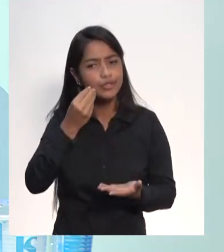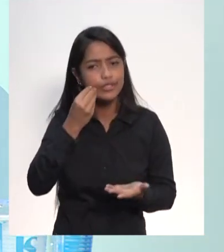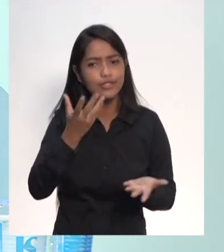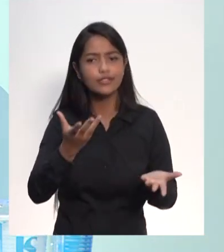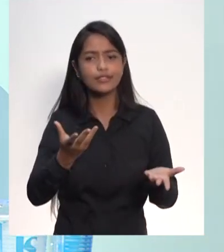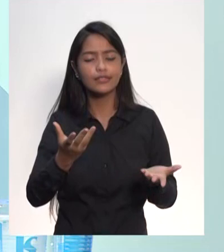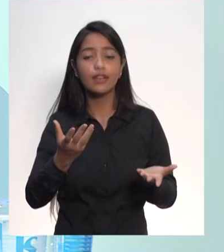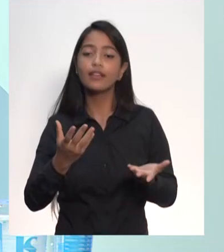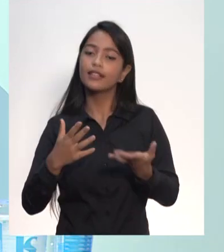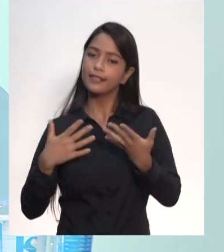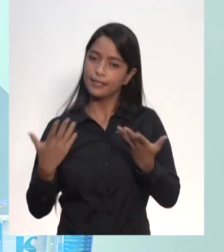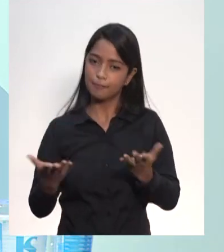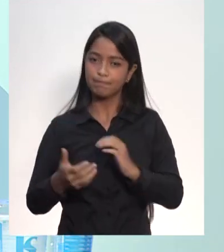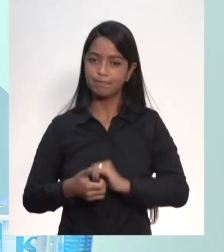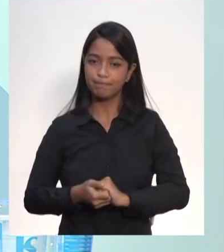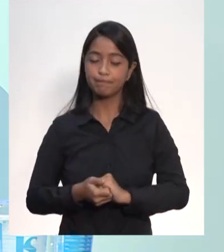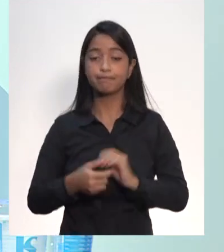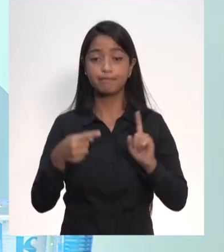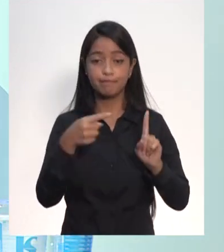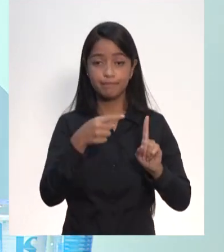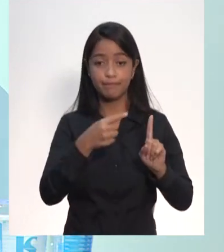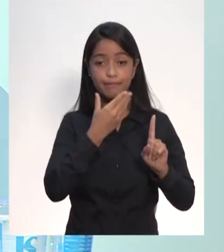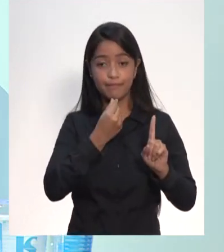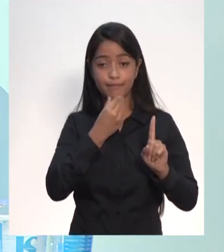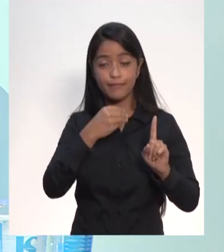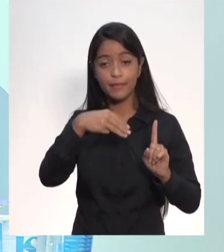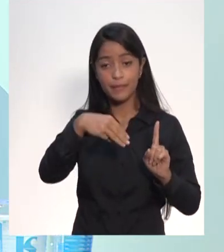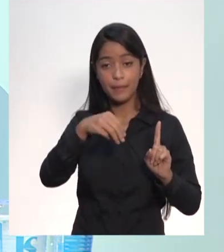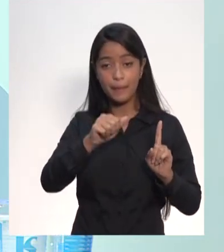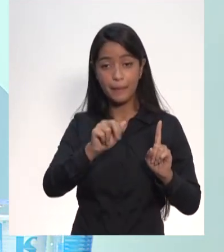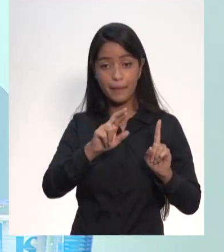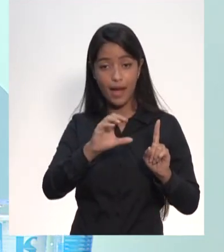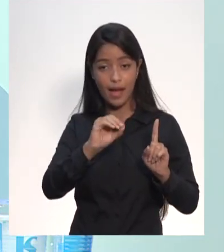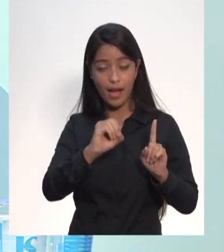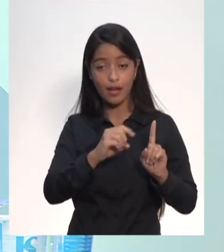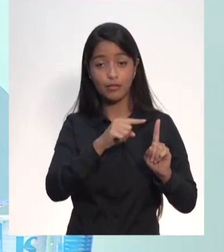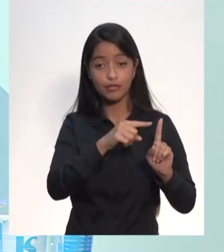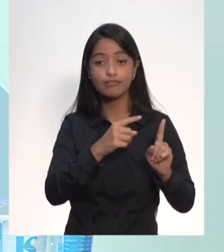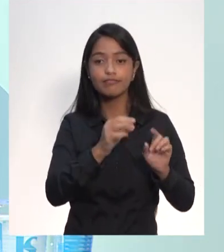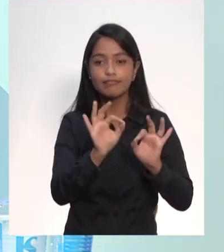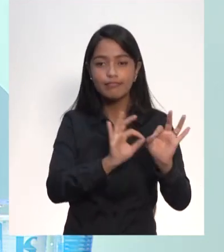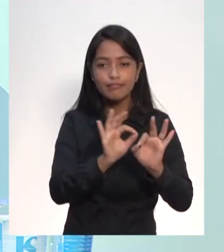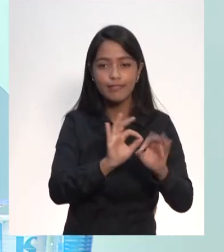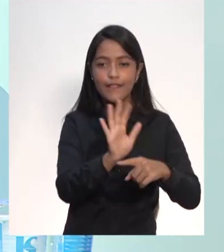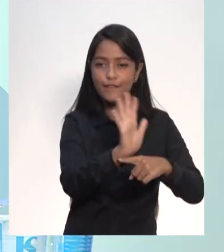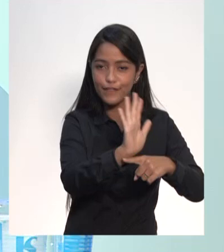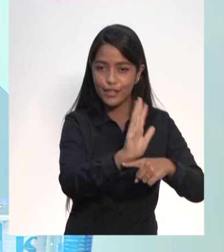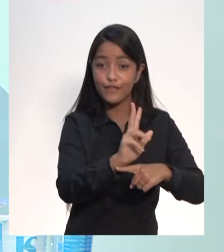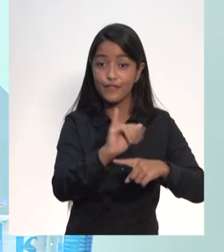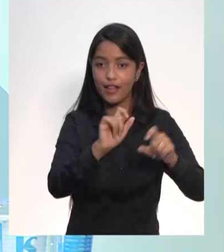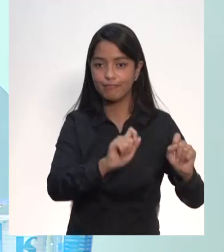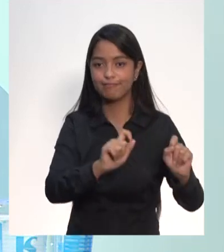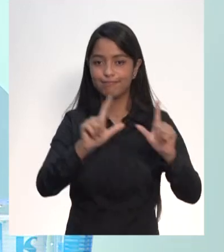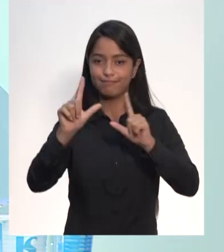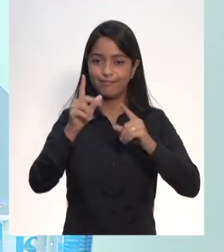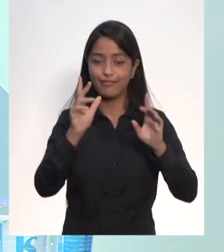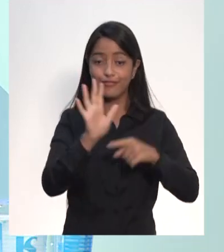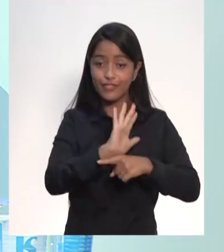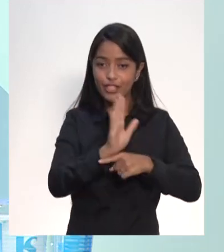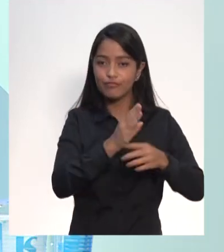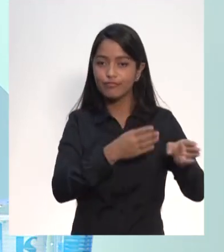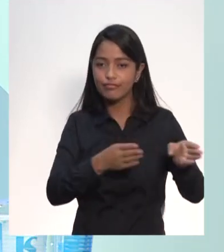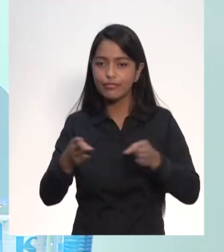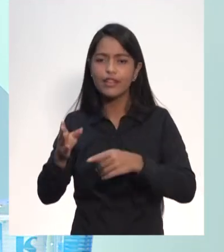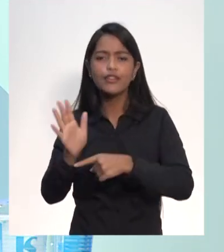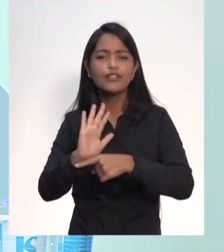Então, com a colaboração do Marcos Barros da CITEM, nós temos alguns vídeos que nós vamos passar aqui para vocês, são vídeos